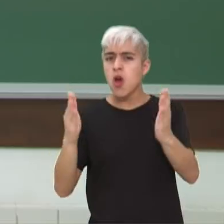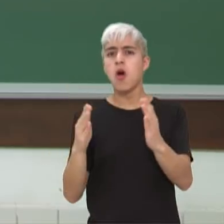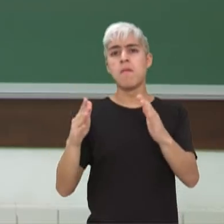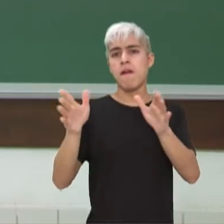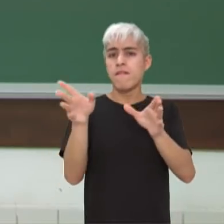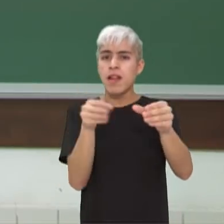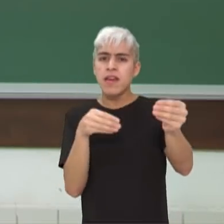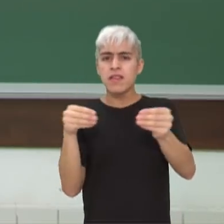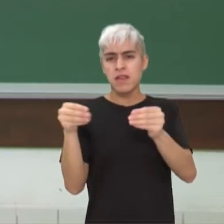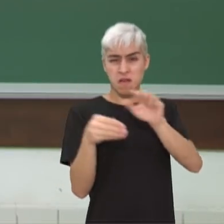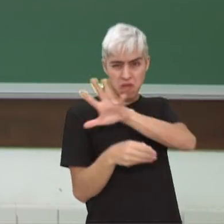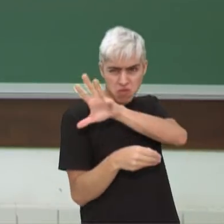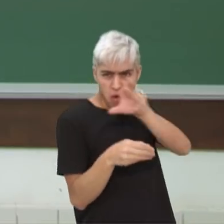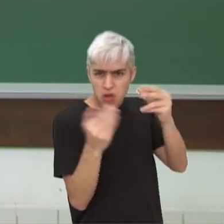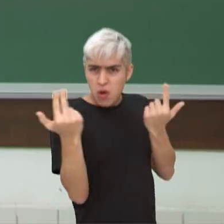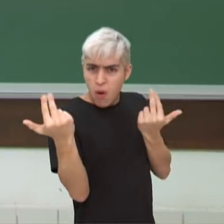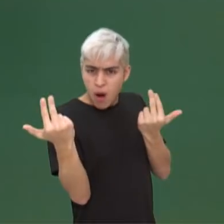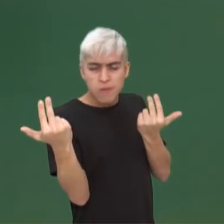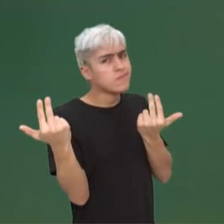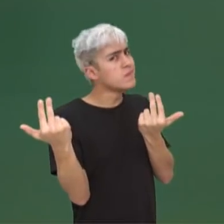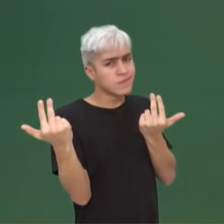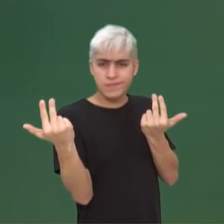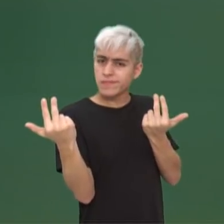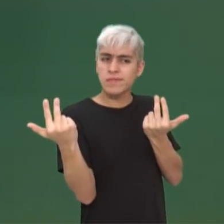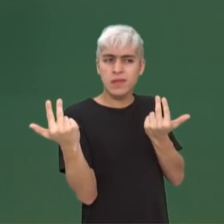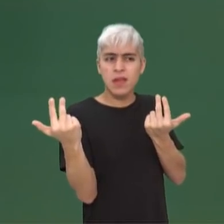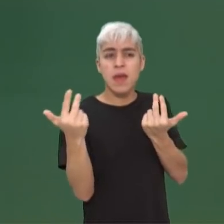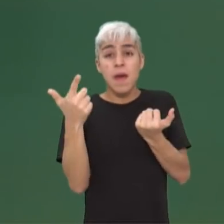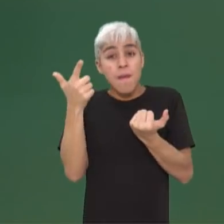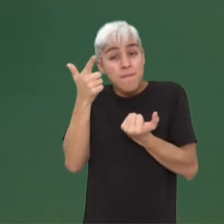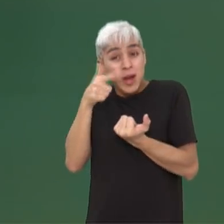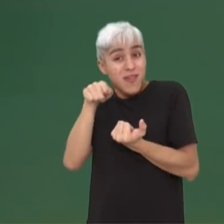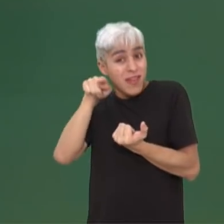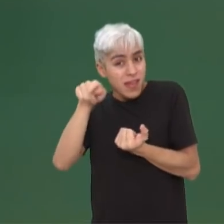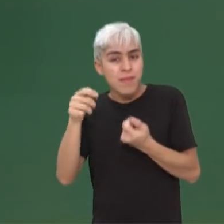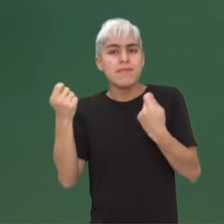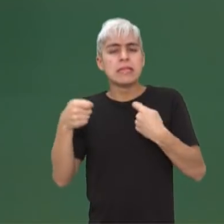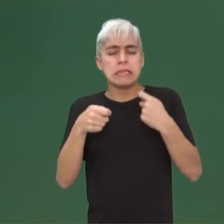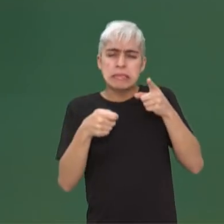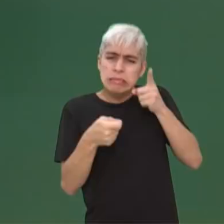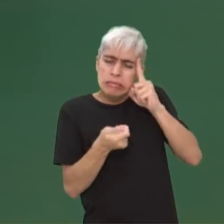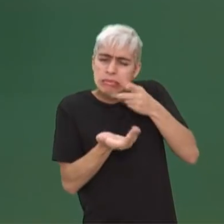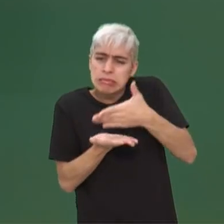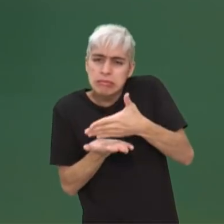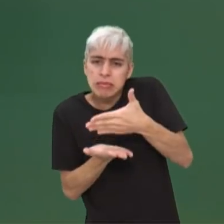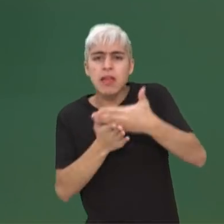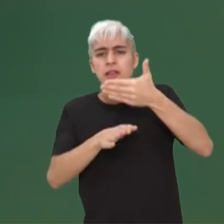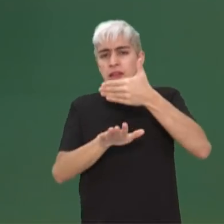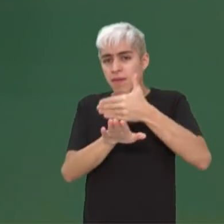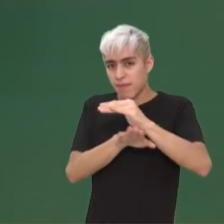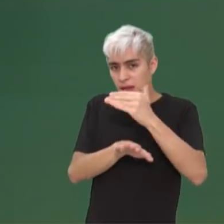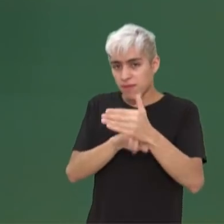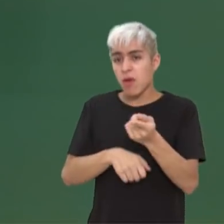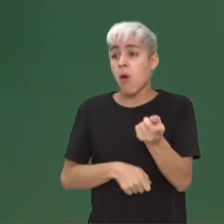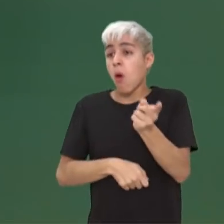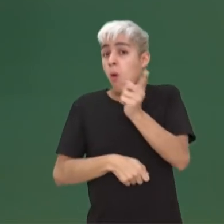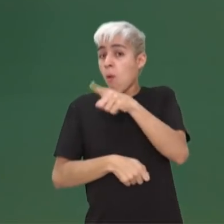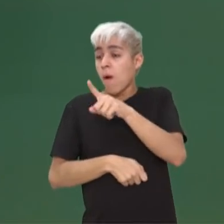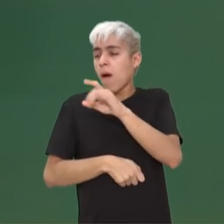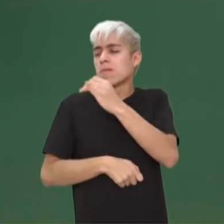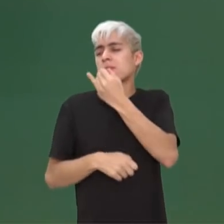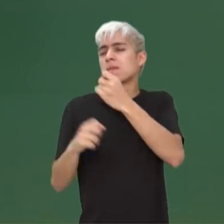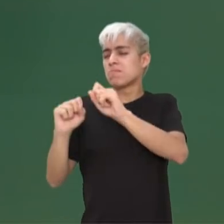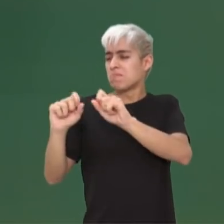e não é todo mundo que tem essa flexibilidade. E para conseguir, vocês vão ter que manter ali toda uma rotina de treino. Outro exemplo que eu gostaria de